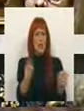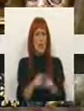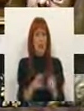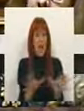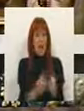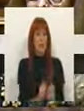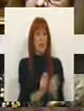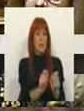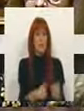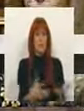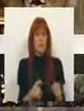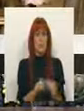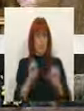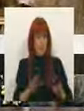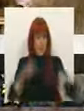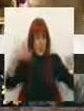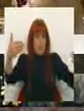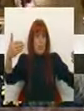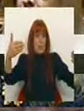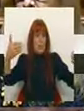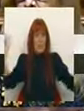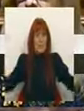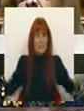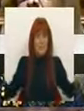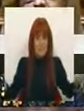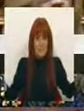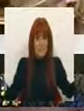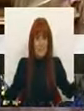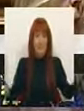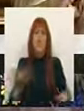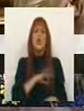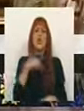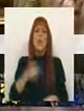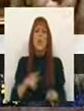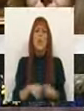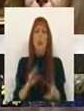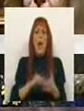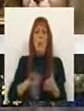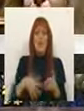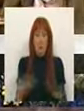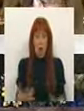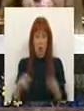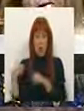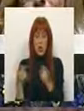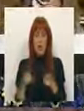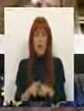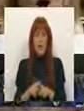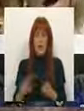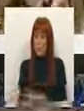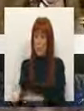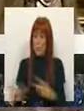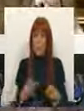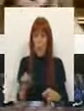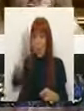sua bancada ab início. De facto, Sr. Presidente, a petição que estamos aqui a discutir hoje transitou da